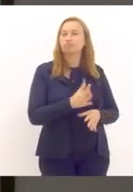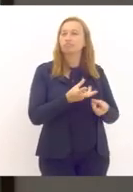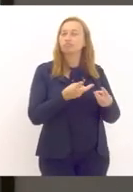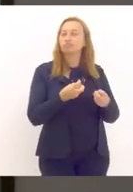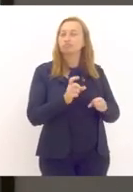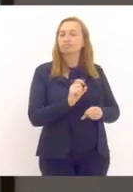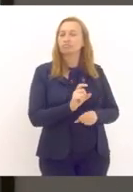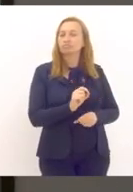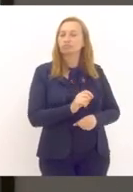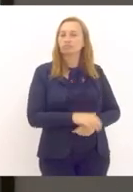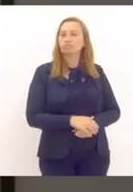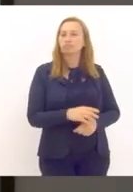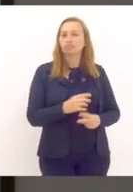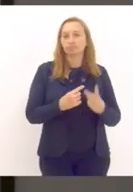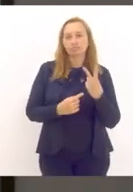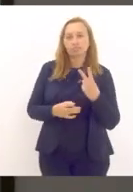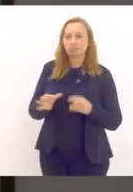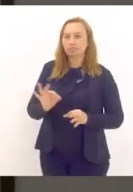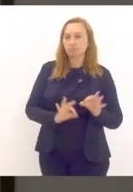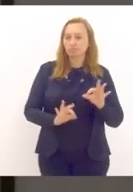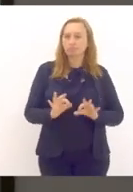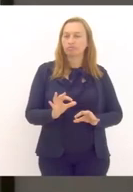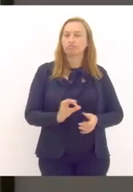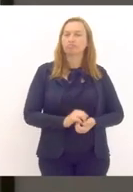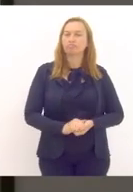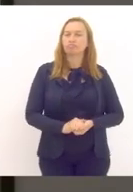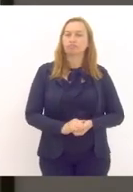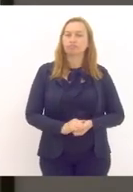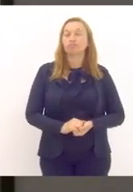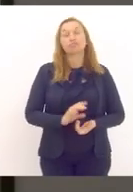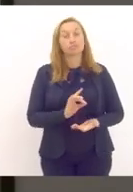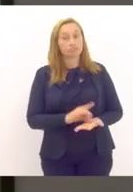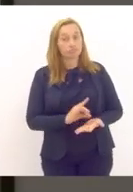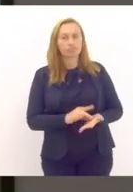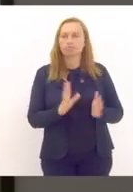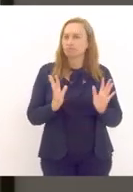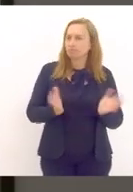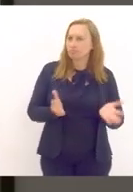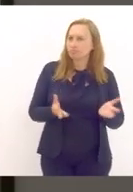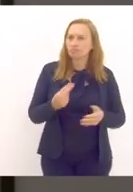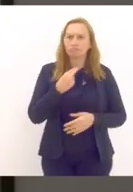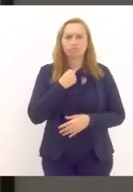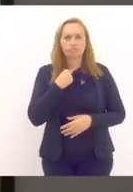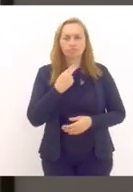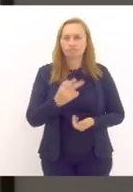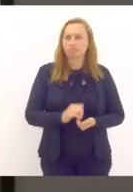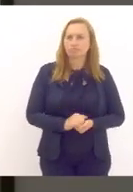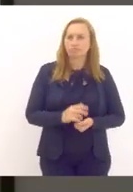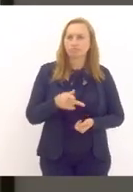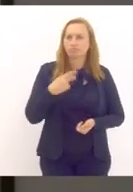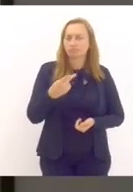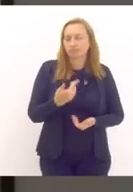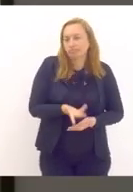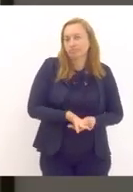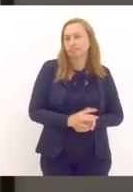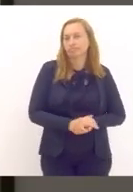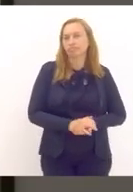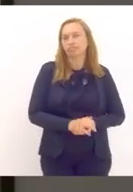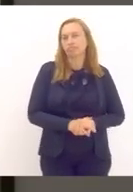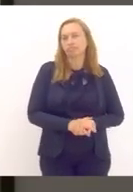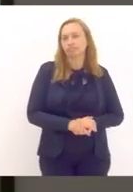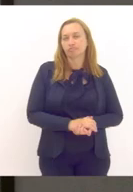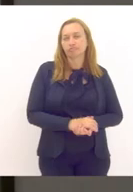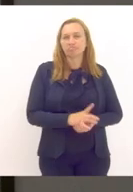verdade, nós temos dois planos que são deficitários. Né? Na verdade, hoje você não pode chamar, dizer que existe